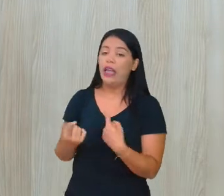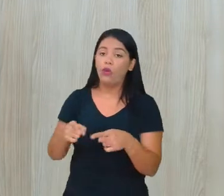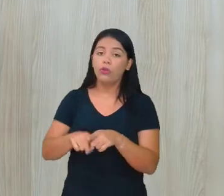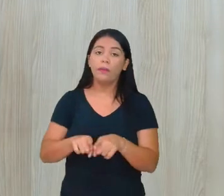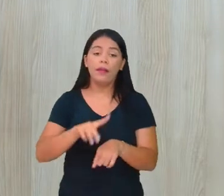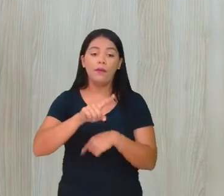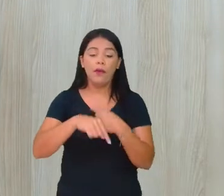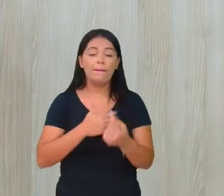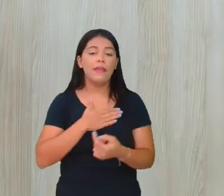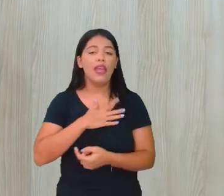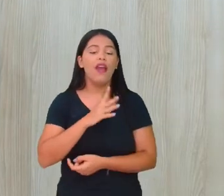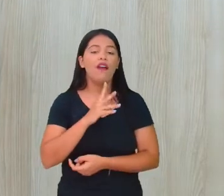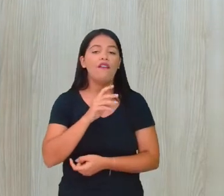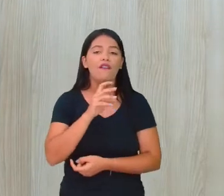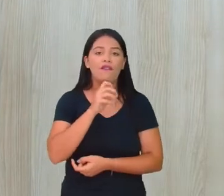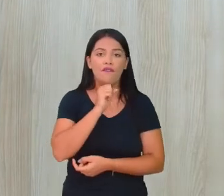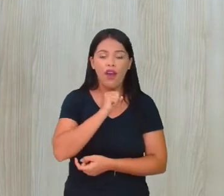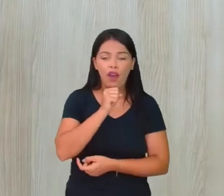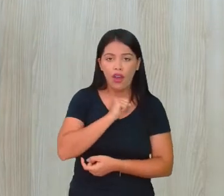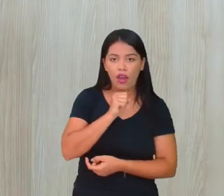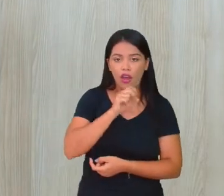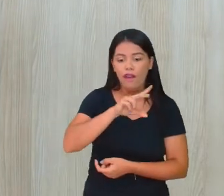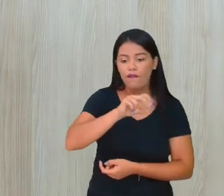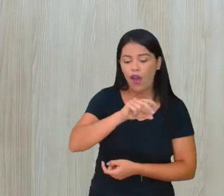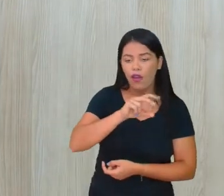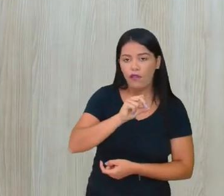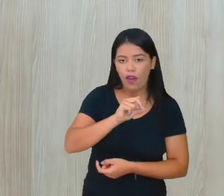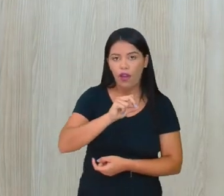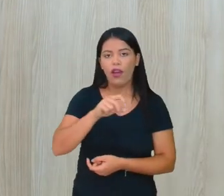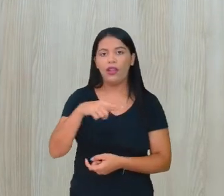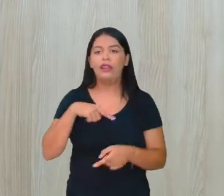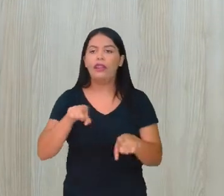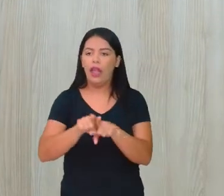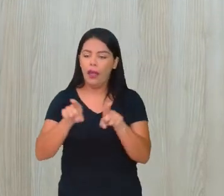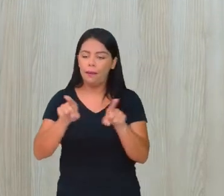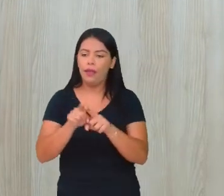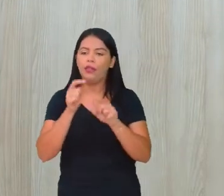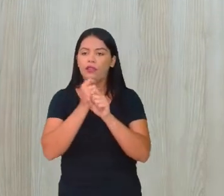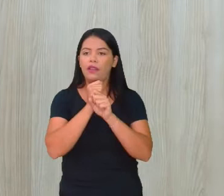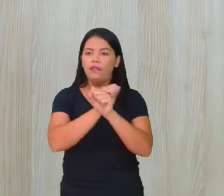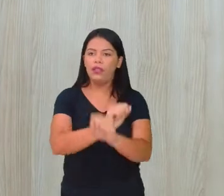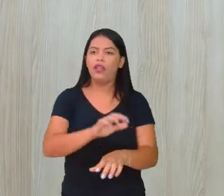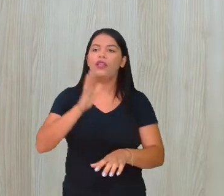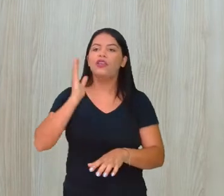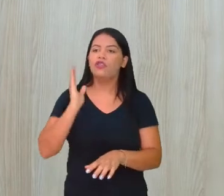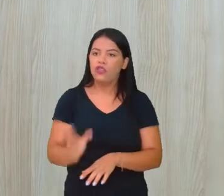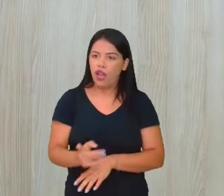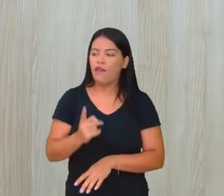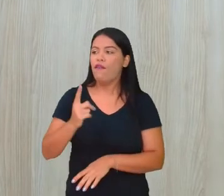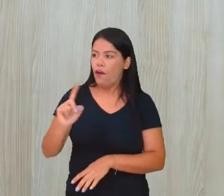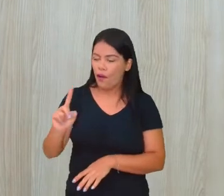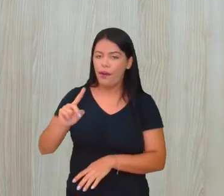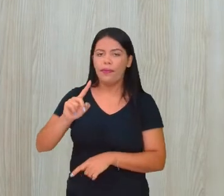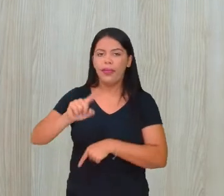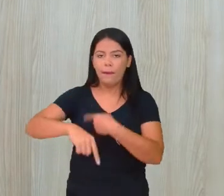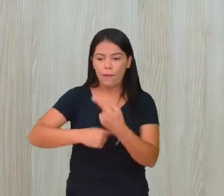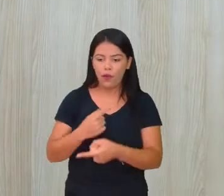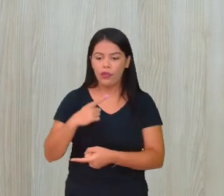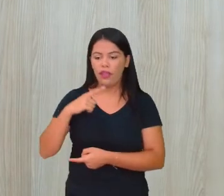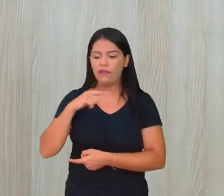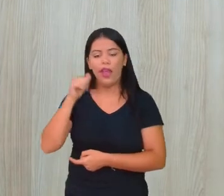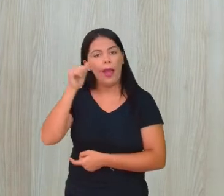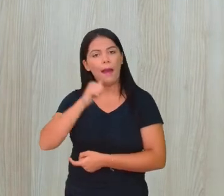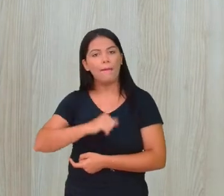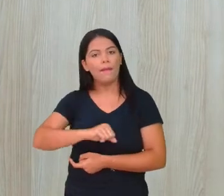aí depois ela vai para a mãe, que aí já não é necessariamente uma escravidão, mas uma servidão, né? Quando ela diz,